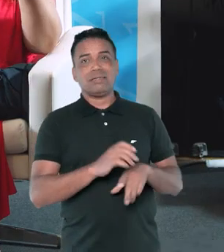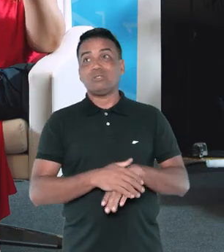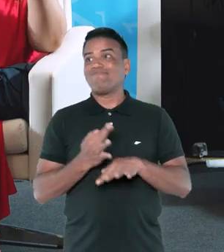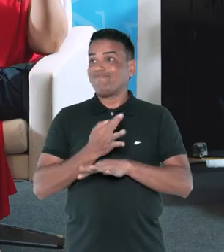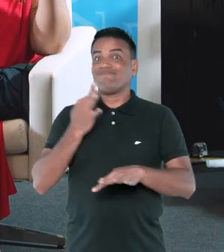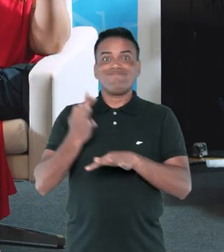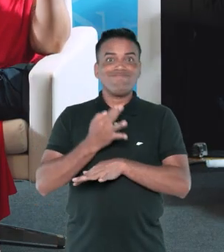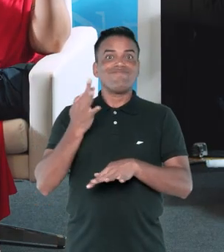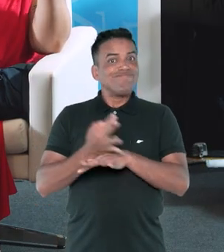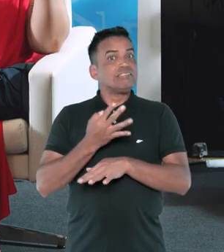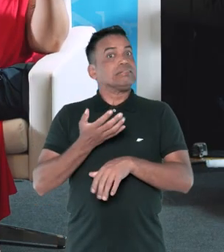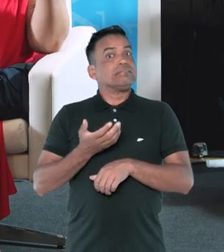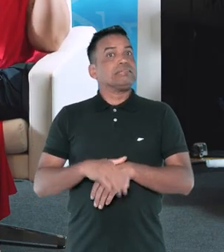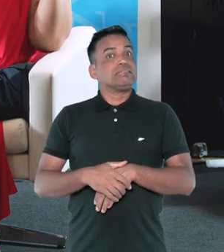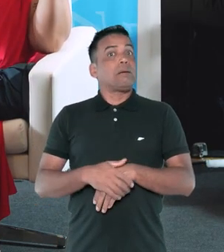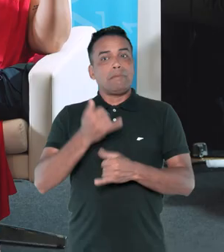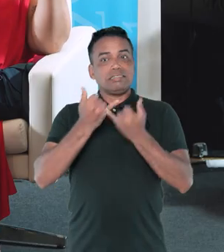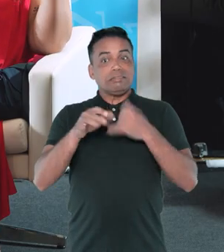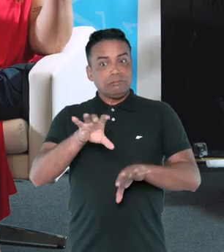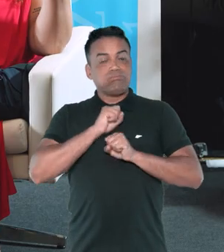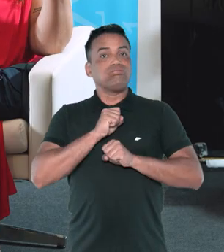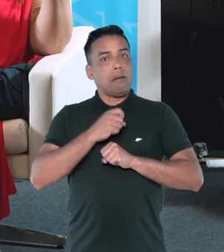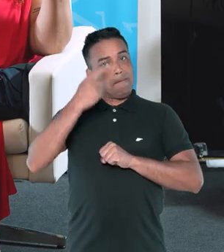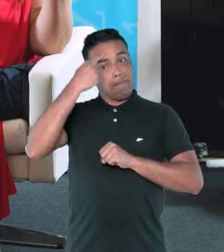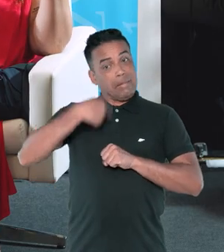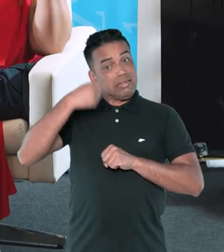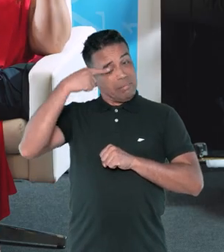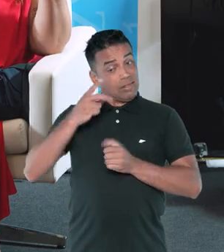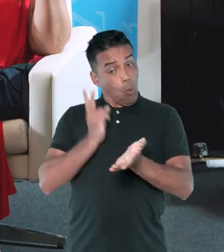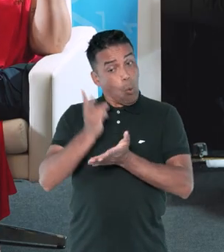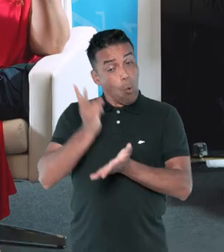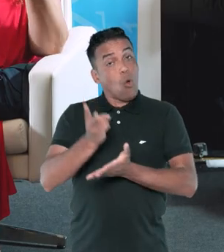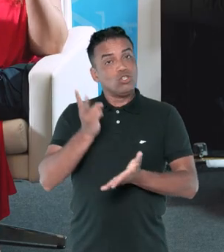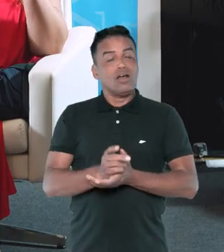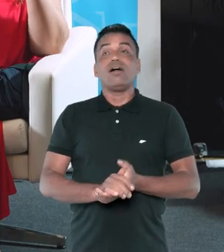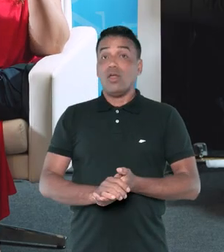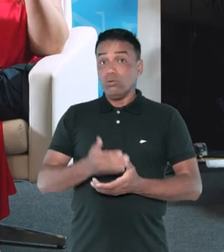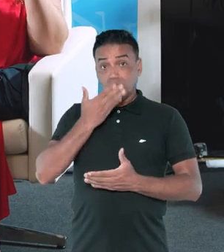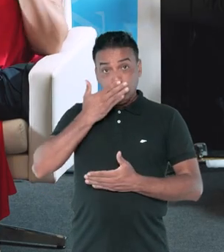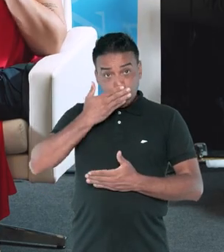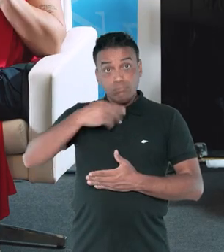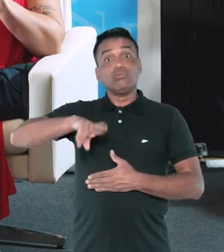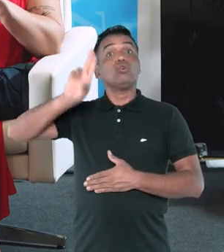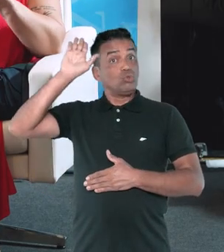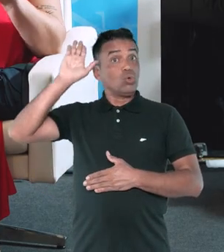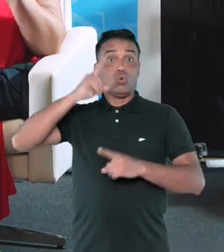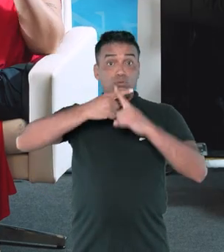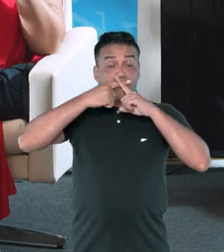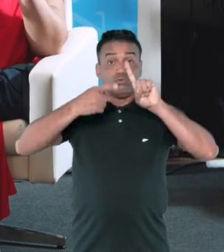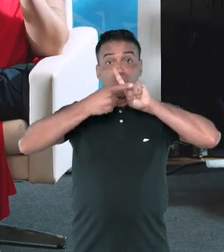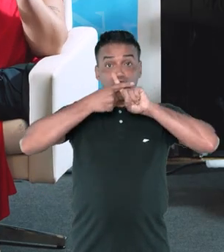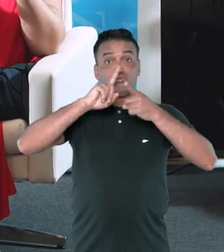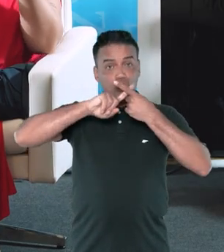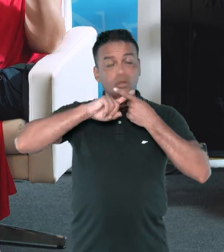assim um encosto, mandando eu continuar. Eu juro, não tem outra. Hoje eu posso falar essas loucuras que eu acho que já passou, o pessoal